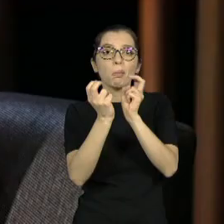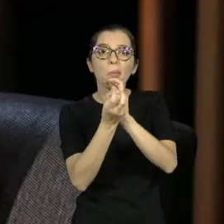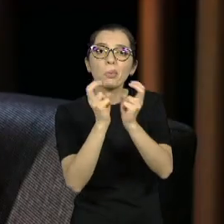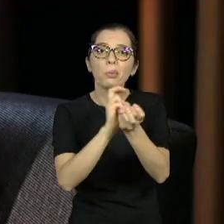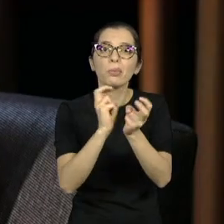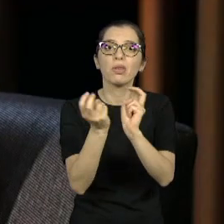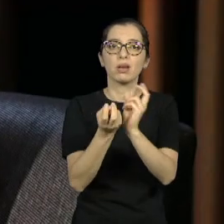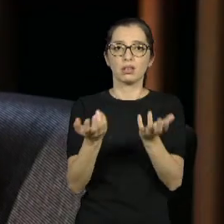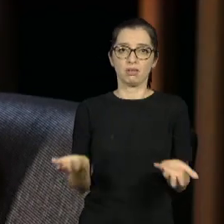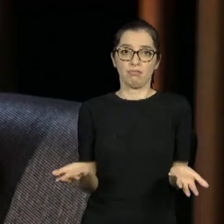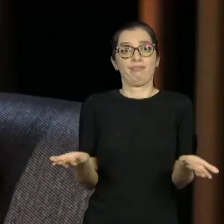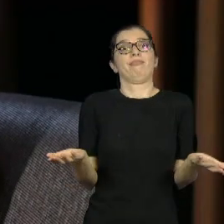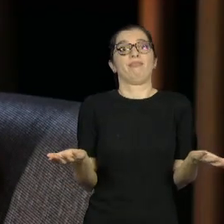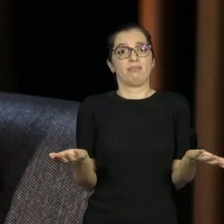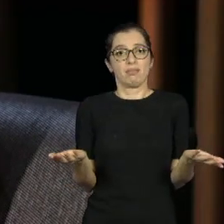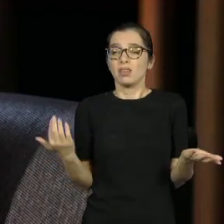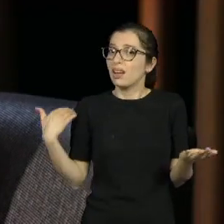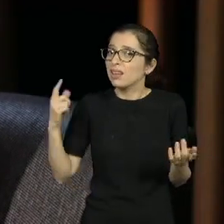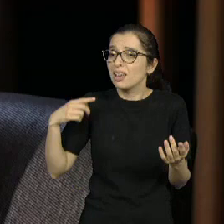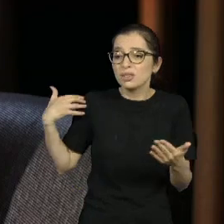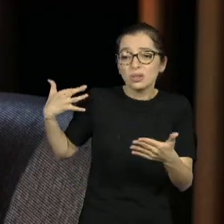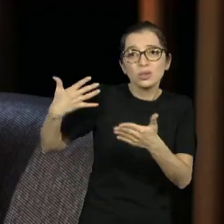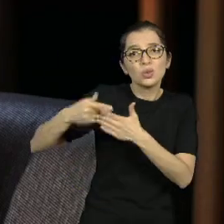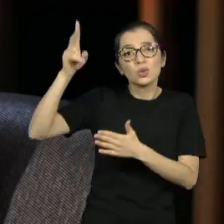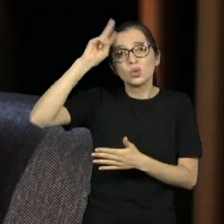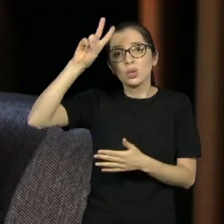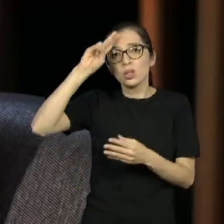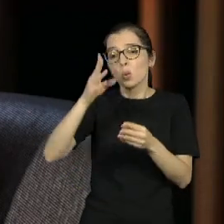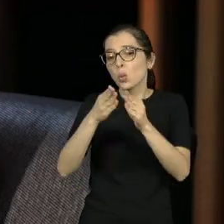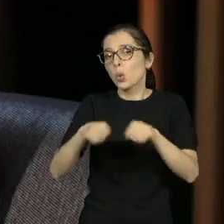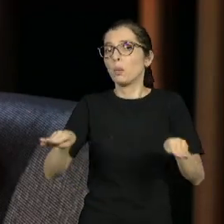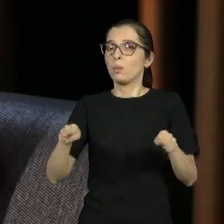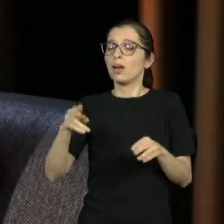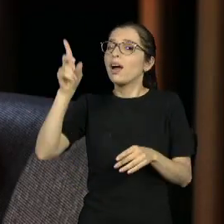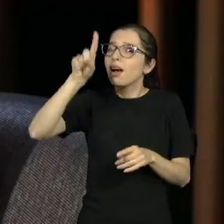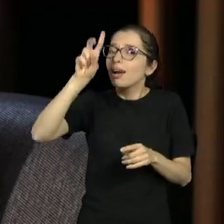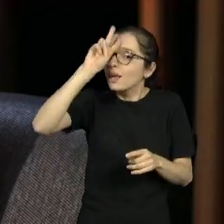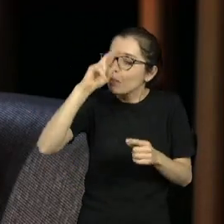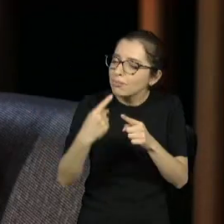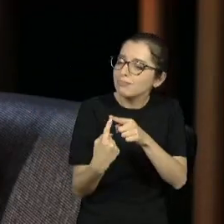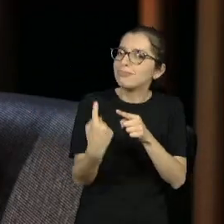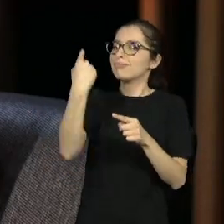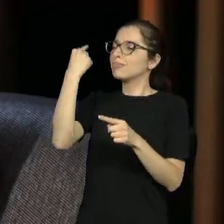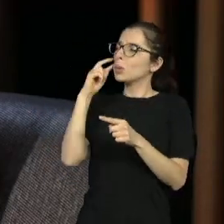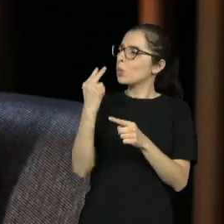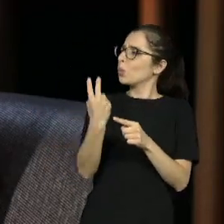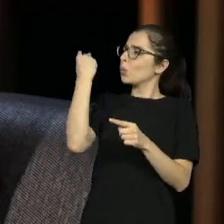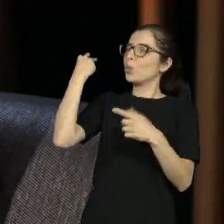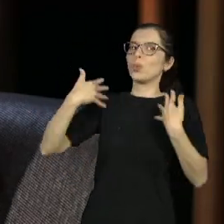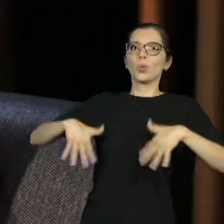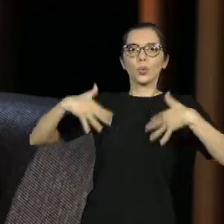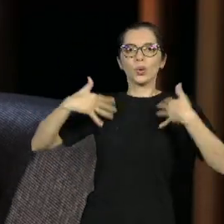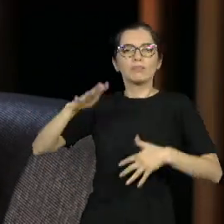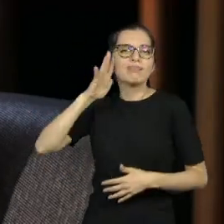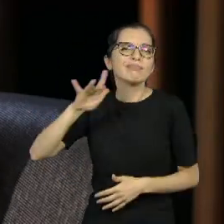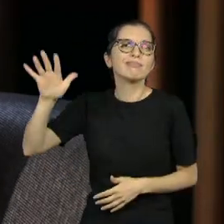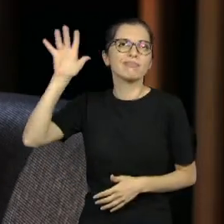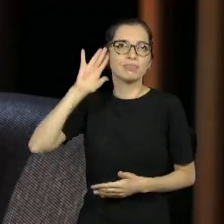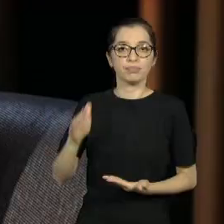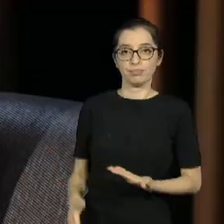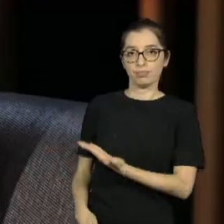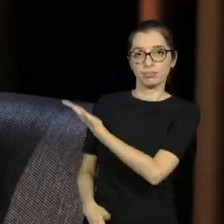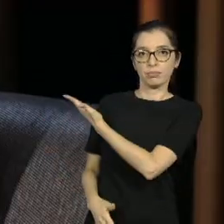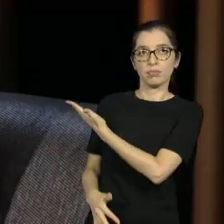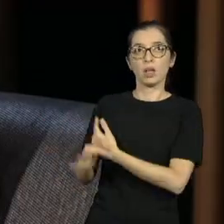então é política de reparação também serão a política de memória como Dias Grande até o alho-francês falou e no